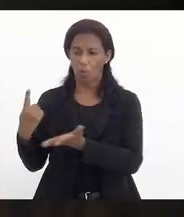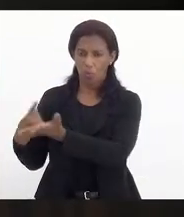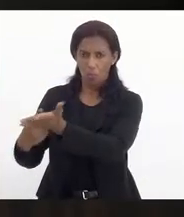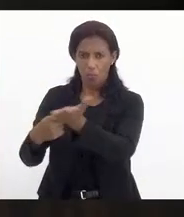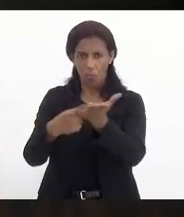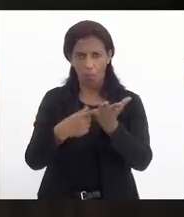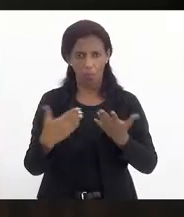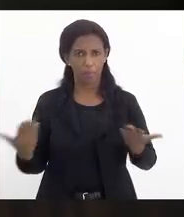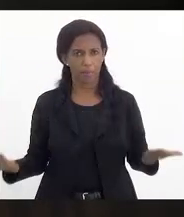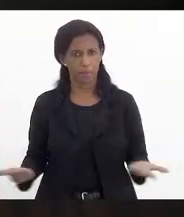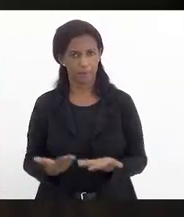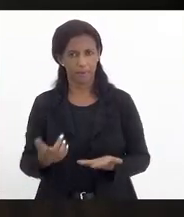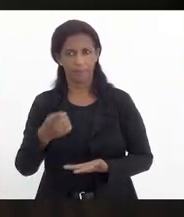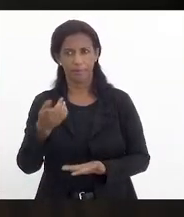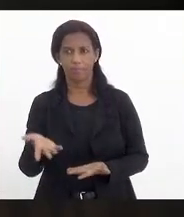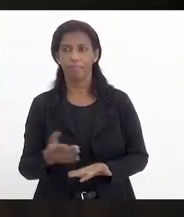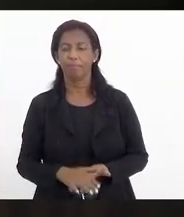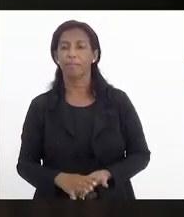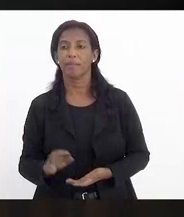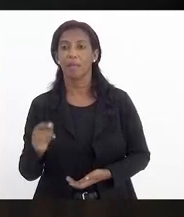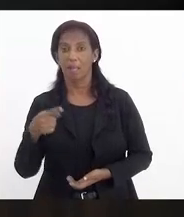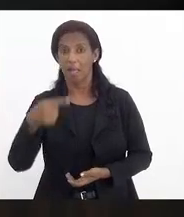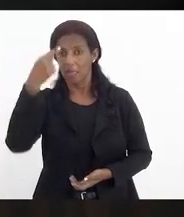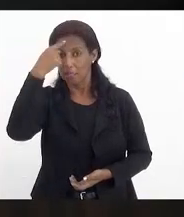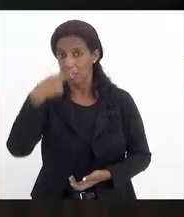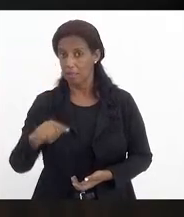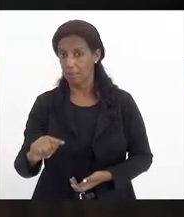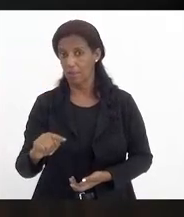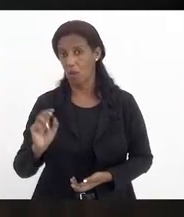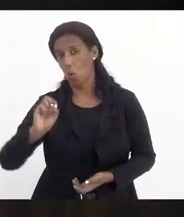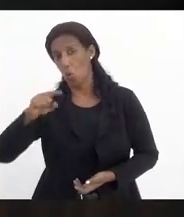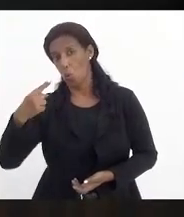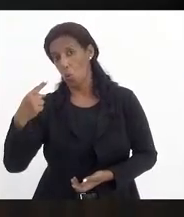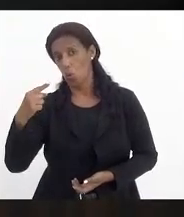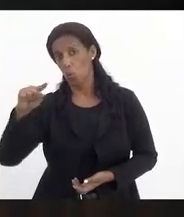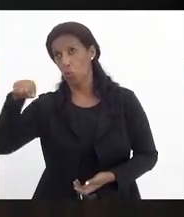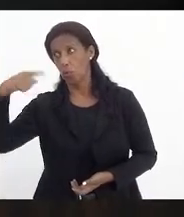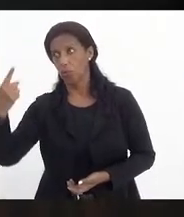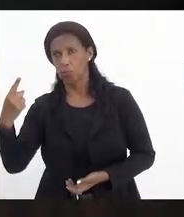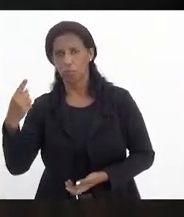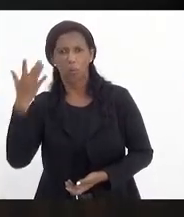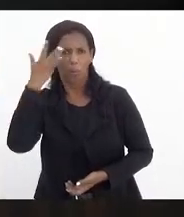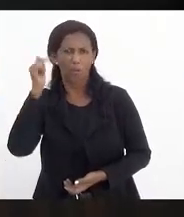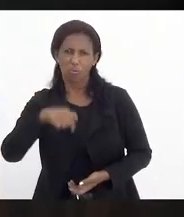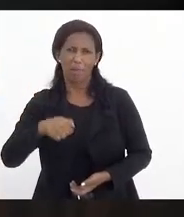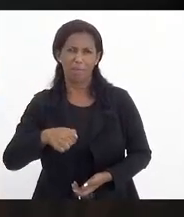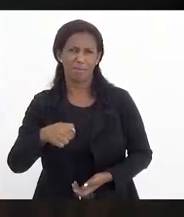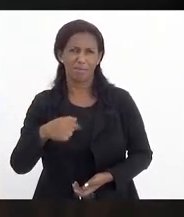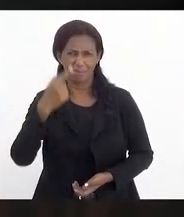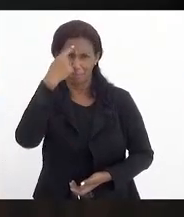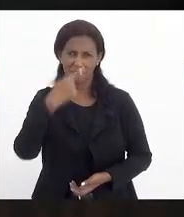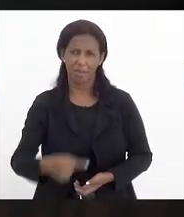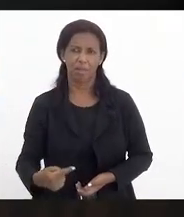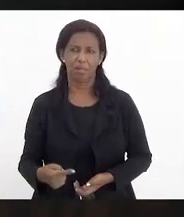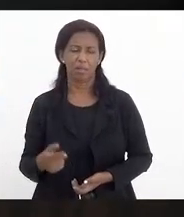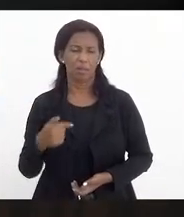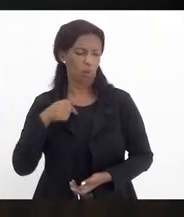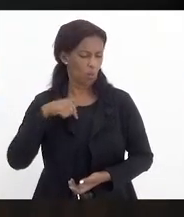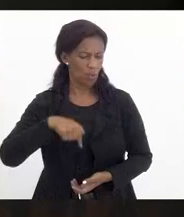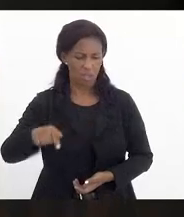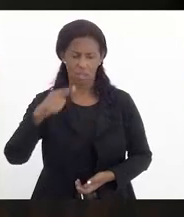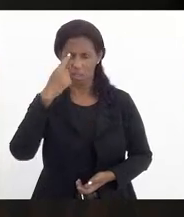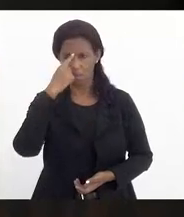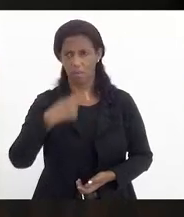aqui, se serão essas 3 essa semana ou na próxima. Achava bom fazer logo essa semana. Logo essa